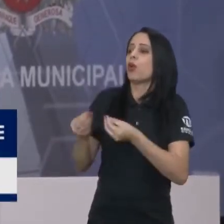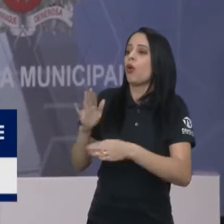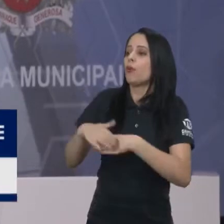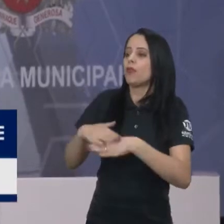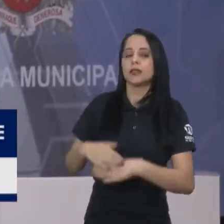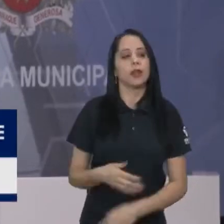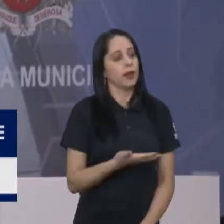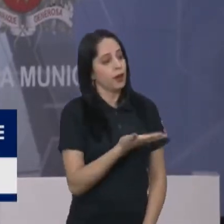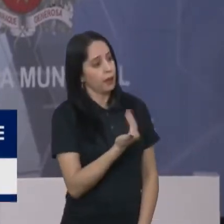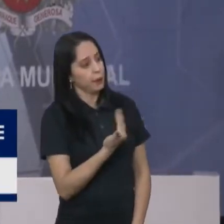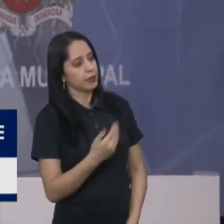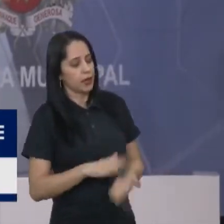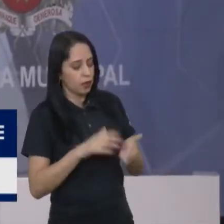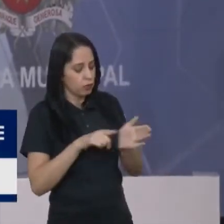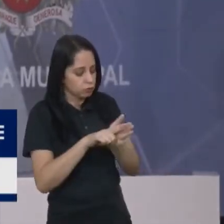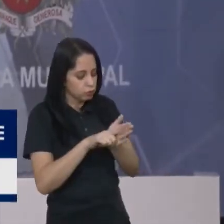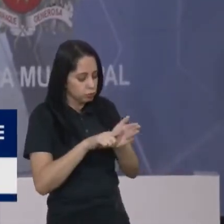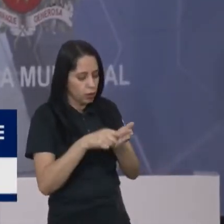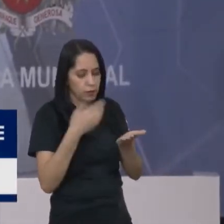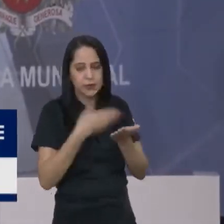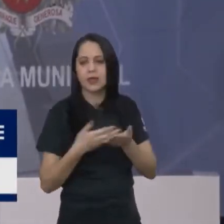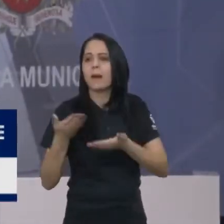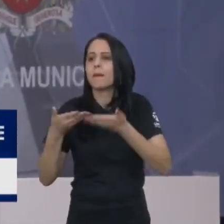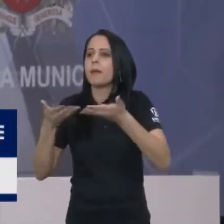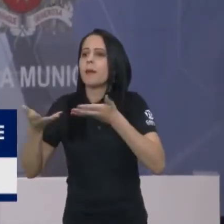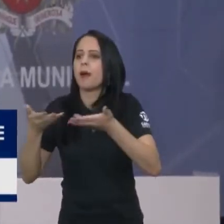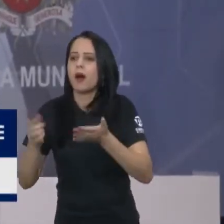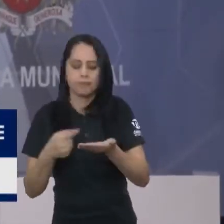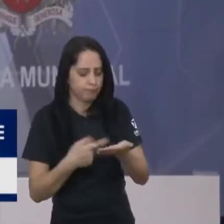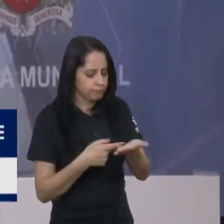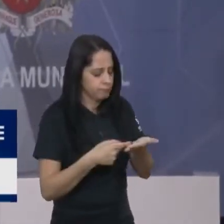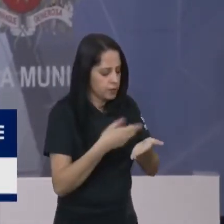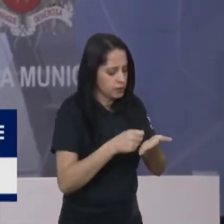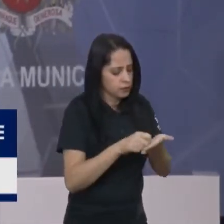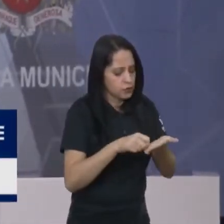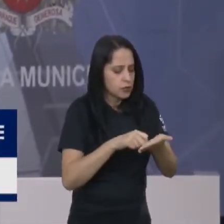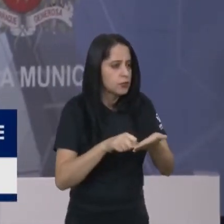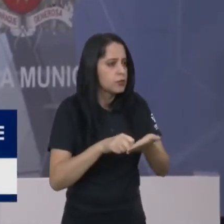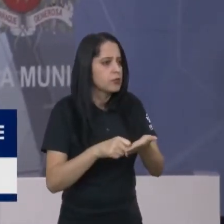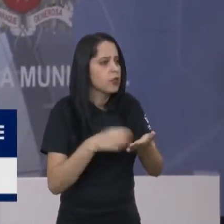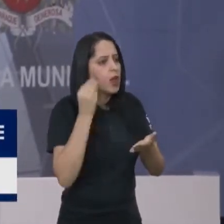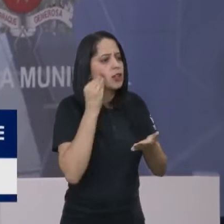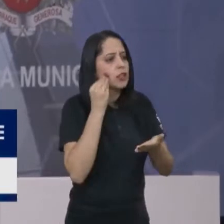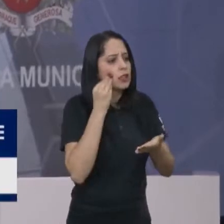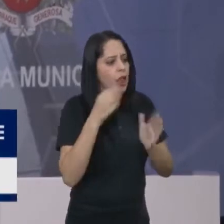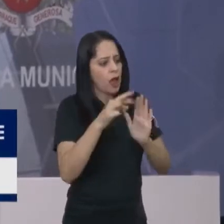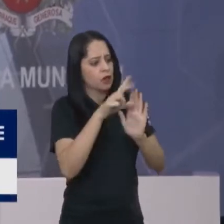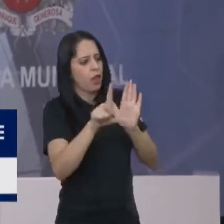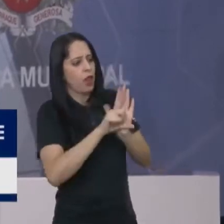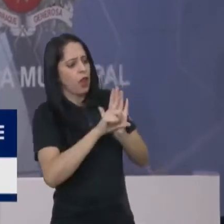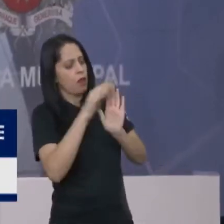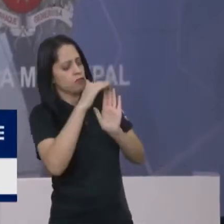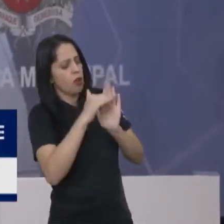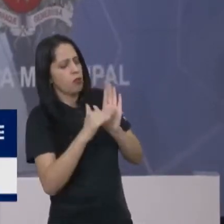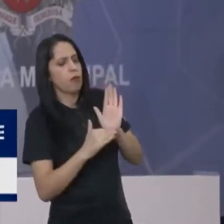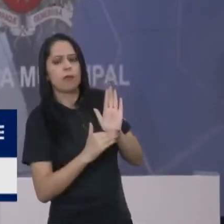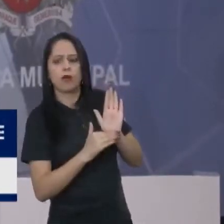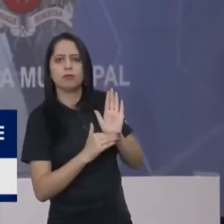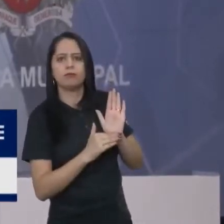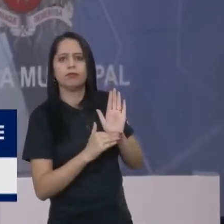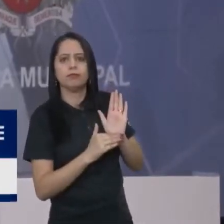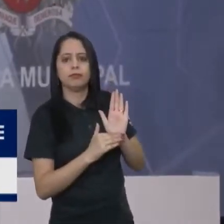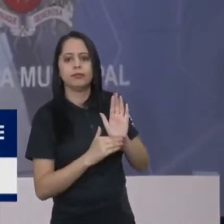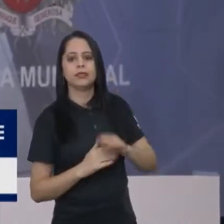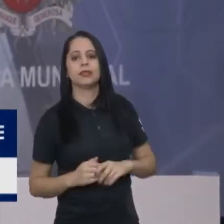lá estudava, conversava com os procuradores, né? E buscava uma alternativa para a gente cumprir a lei, comprar barato, e,